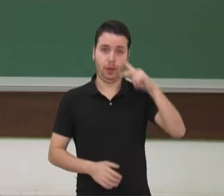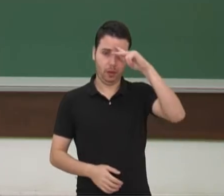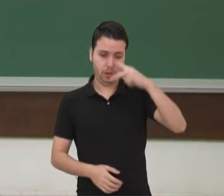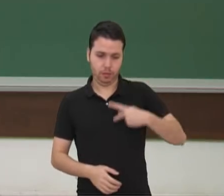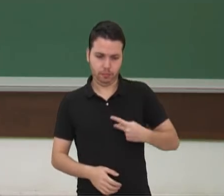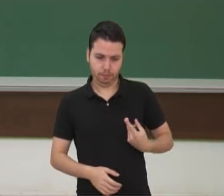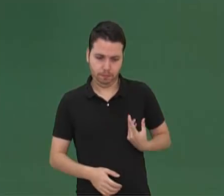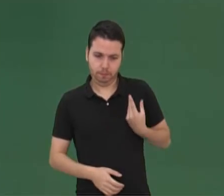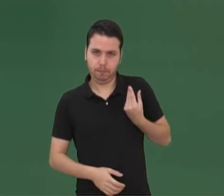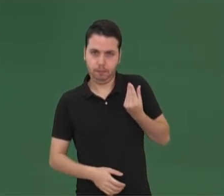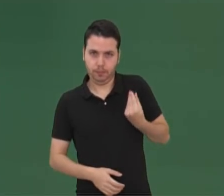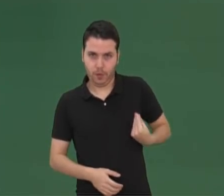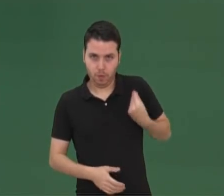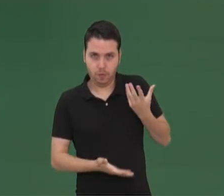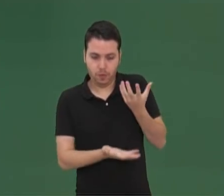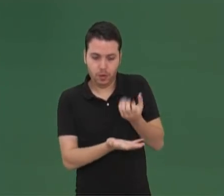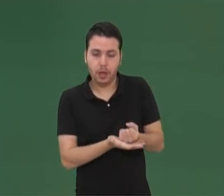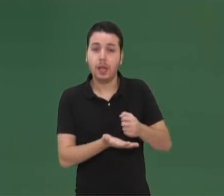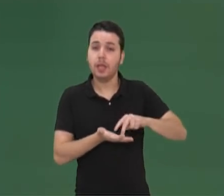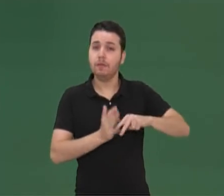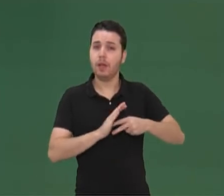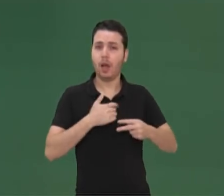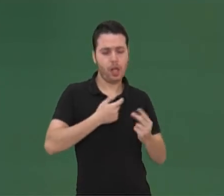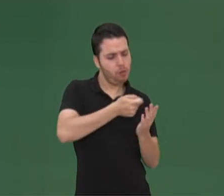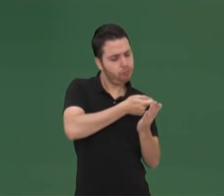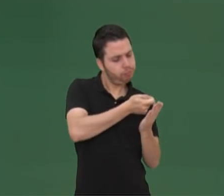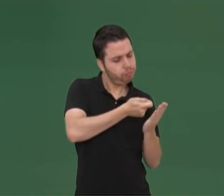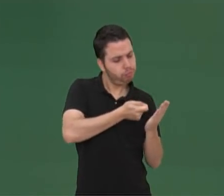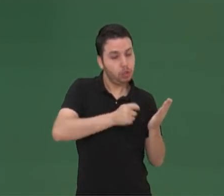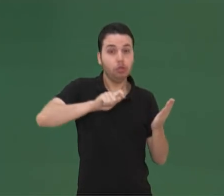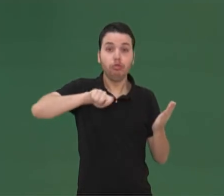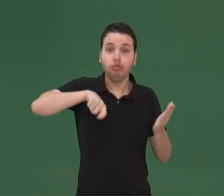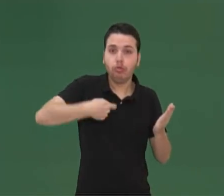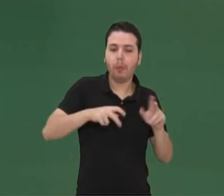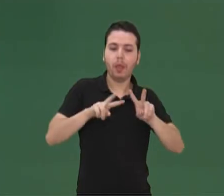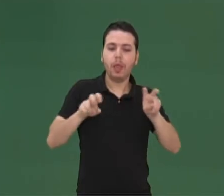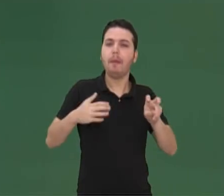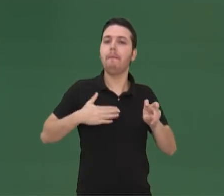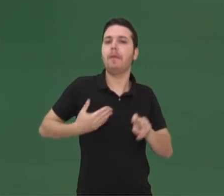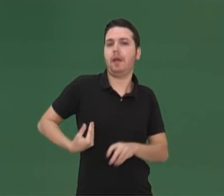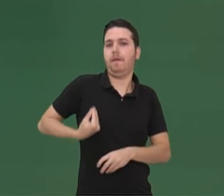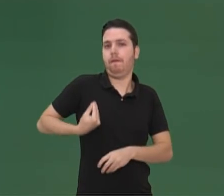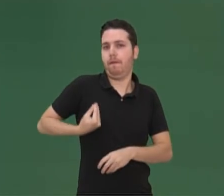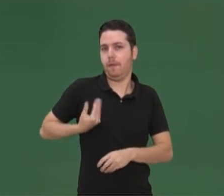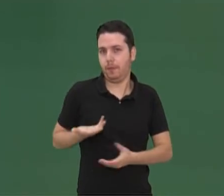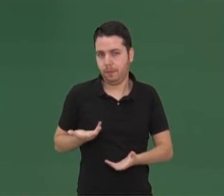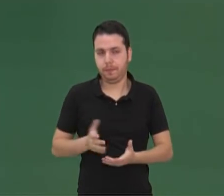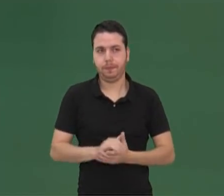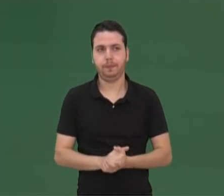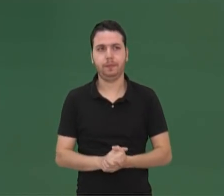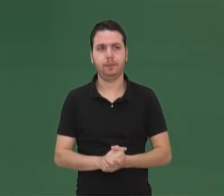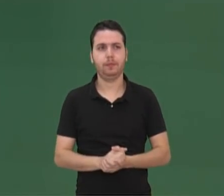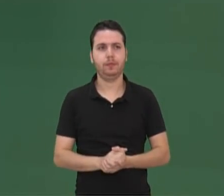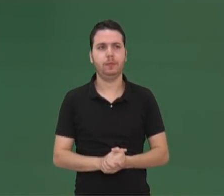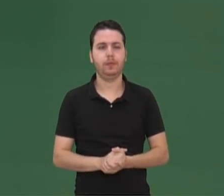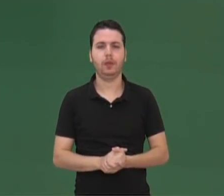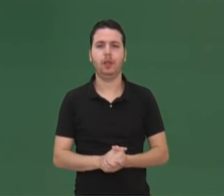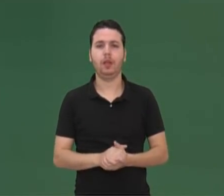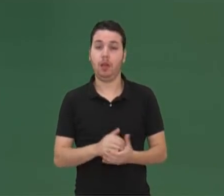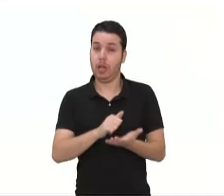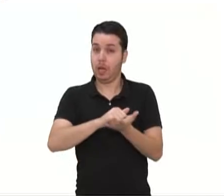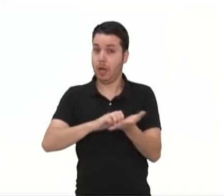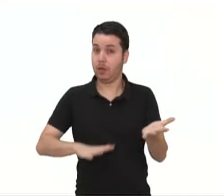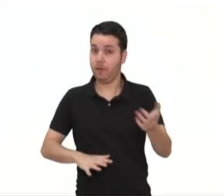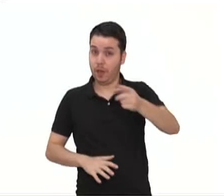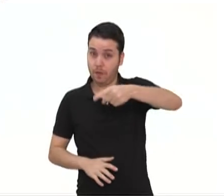Autobiografia significa escrita da minha vida. O que significa autobiografia?